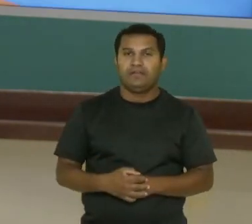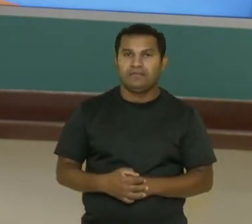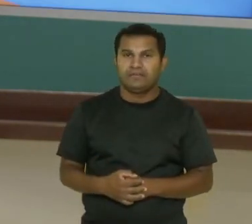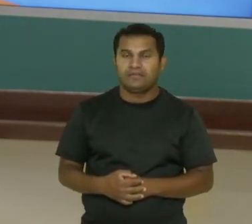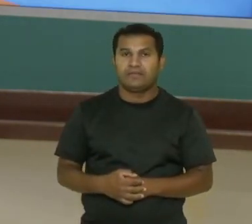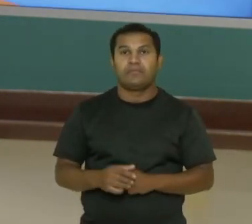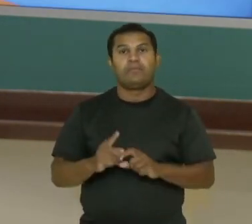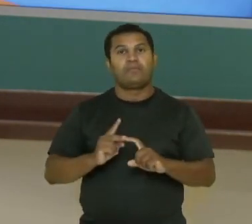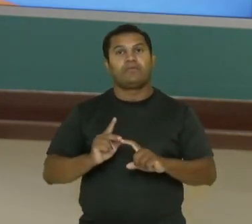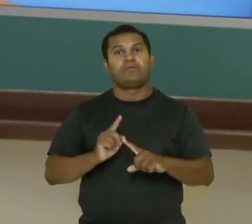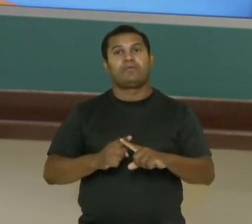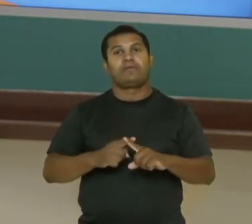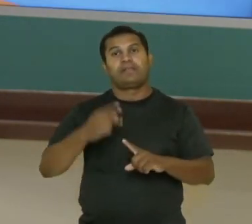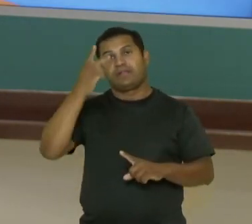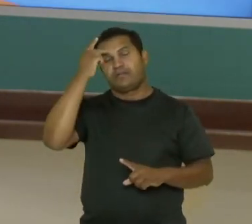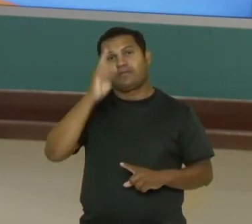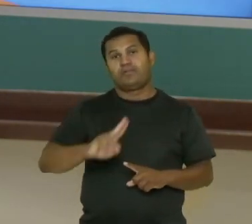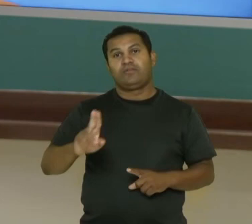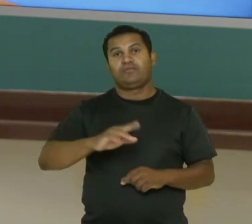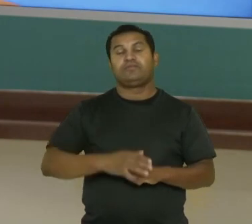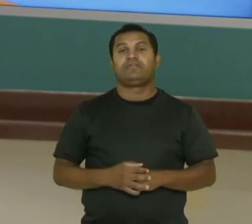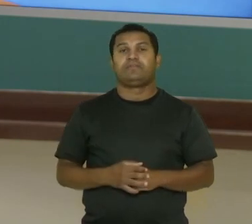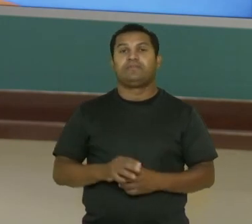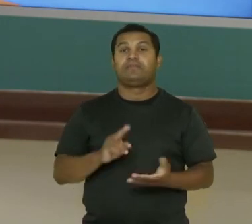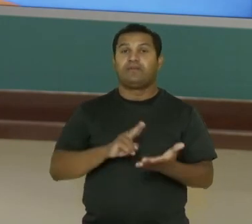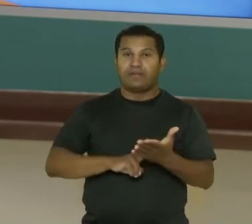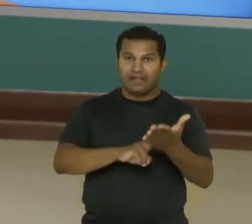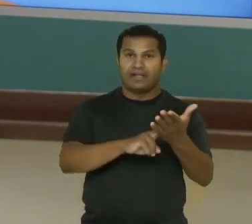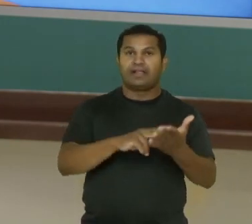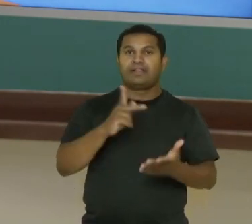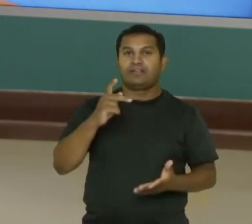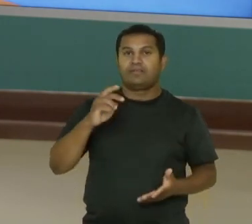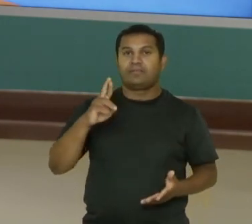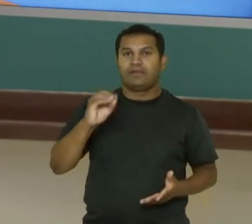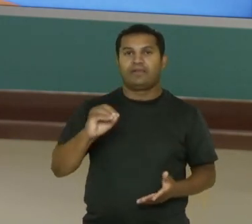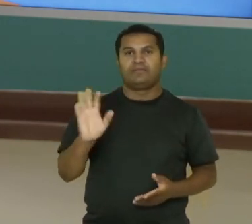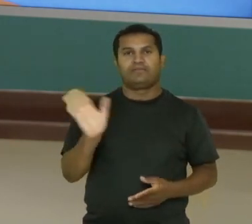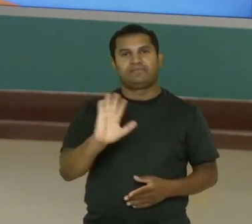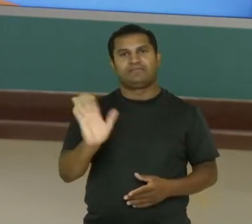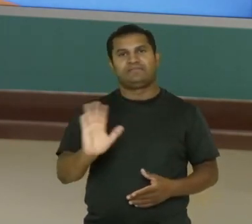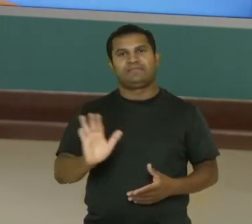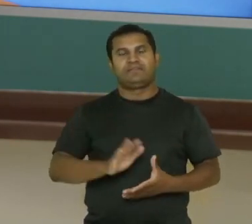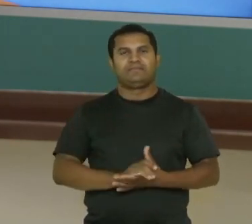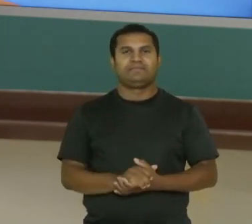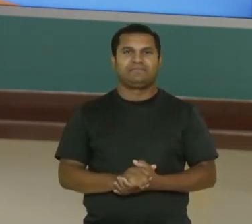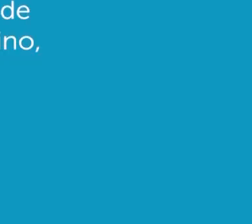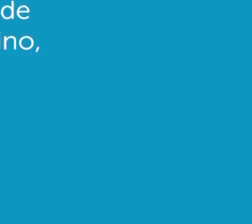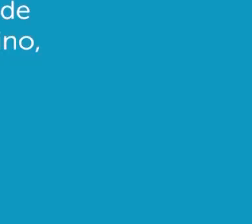falamos sobre a Carta de Pero Vaz de Caminha. Espero que vocês tenham gostado. Até breve!